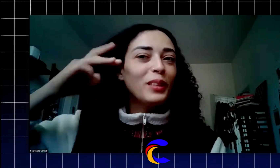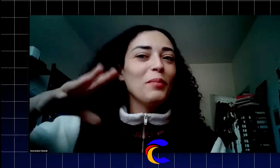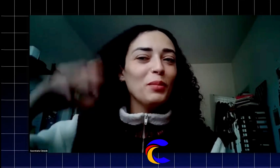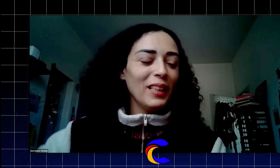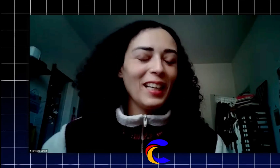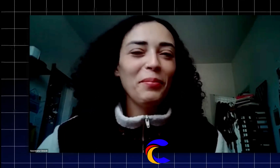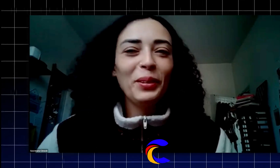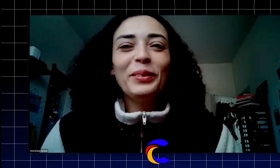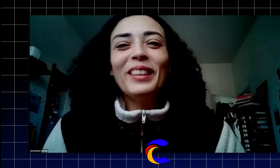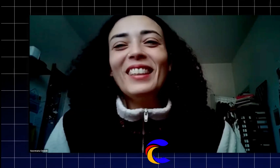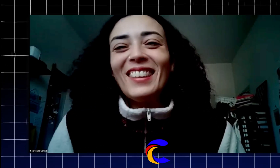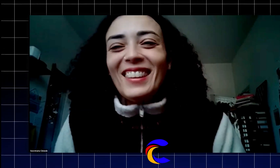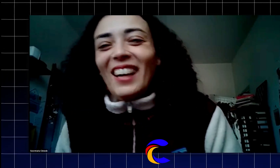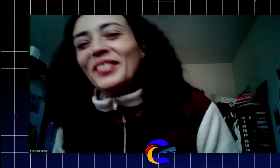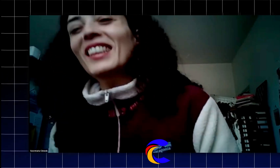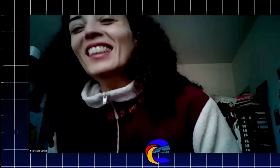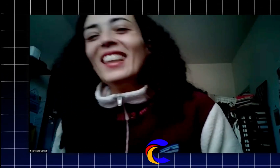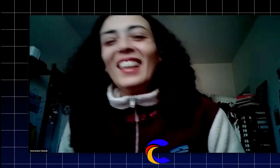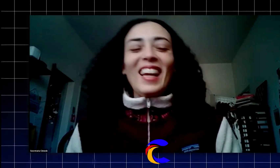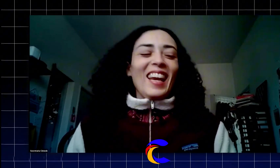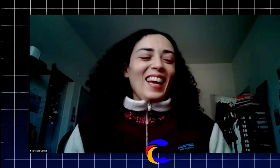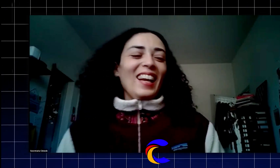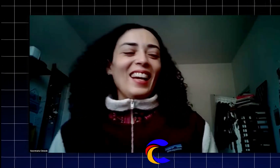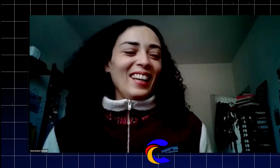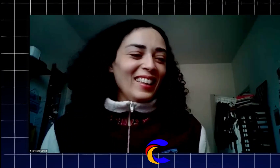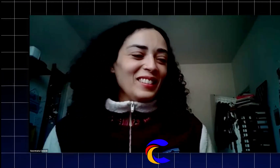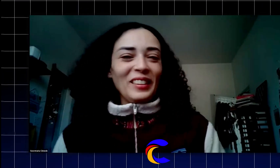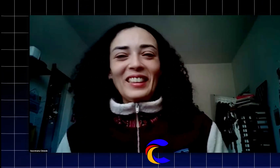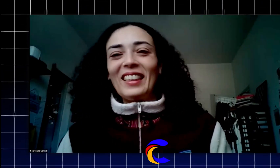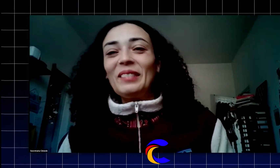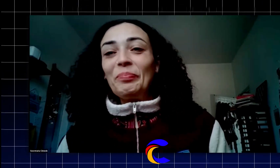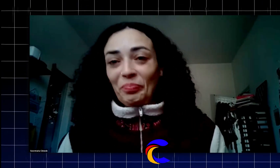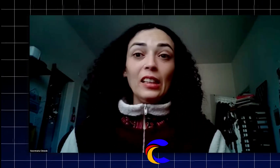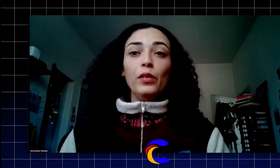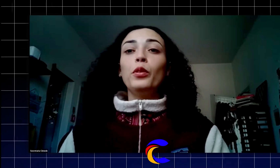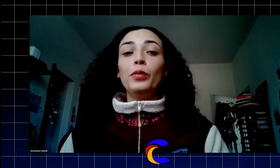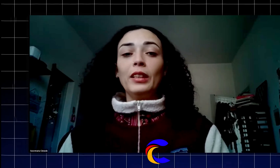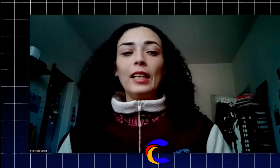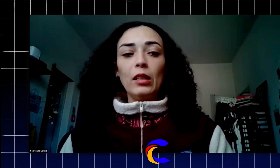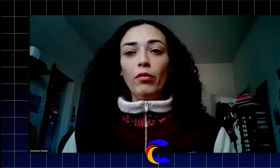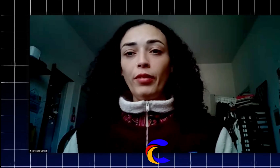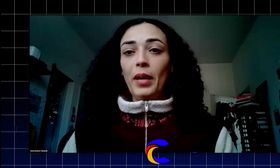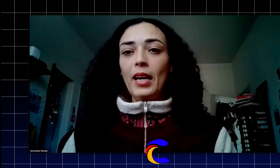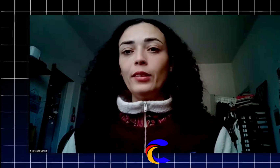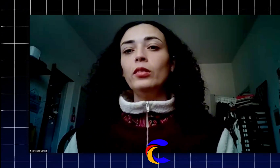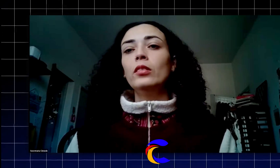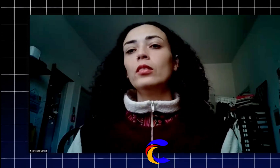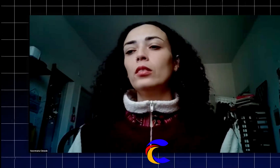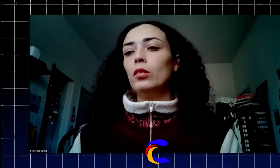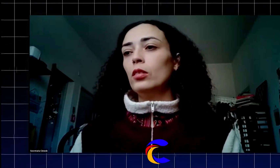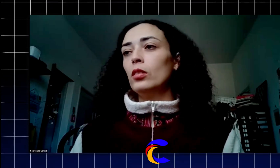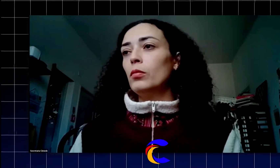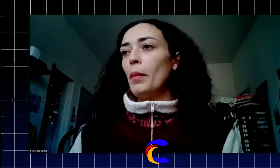olho. Depois você me explica aí por conta desse sinal. A história dele. Então, eu vou fazer aqui o